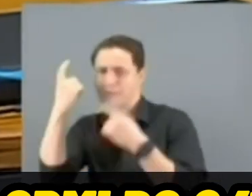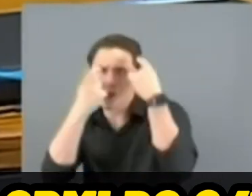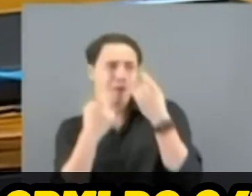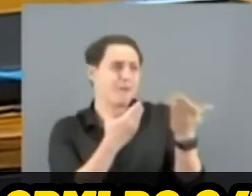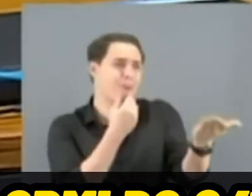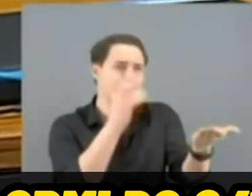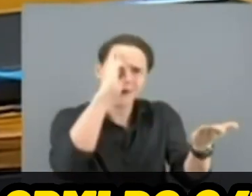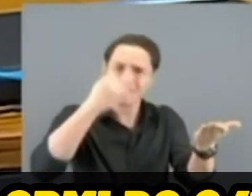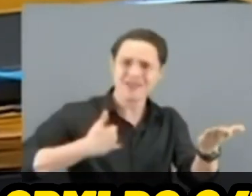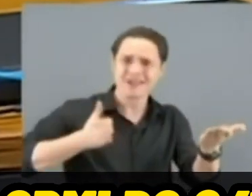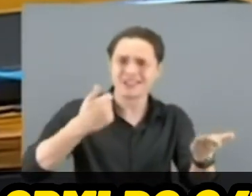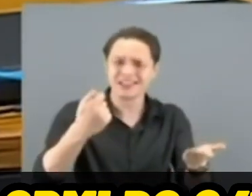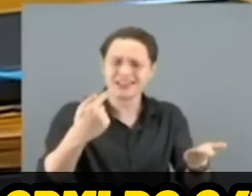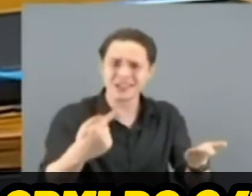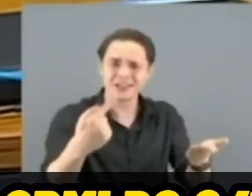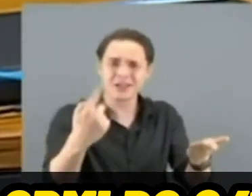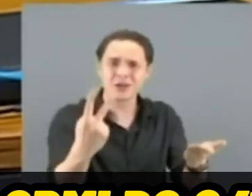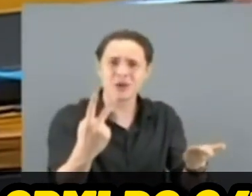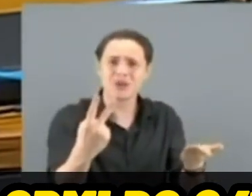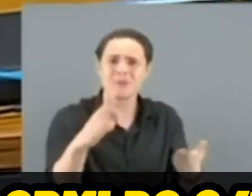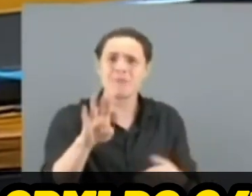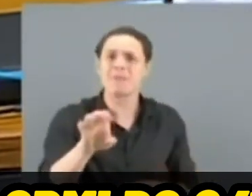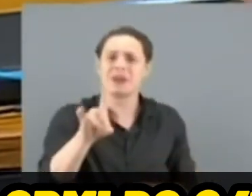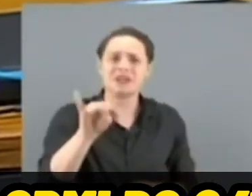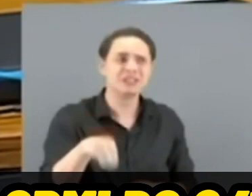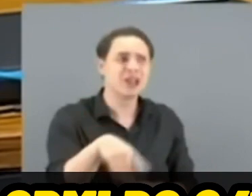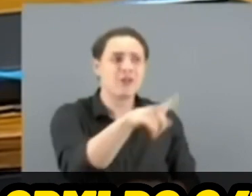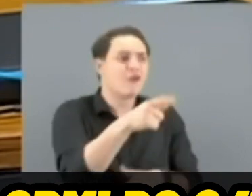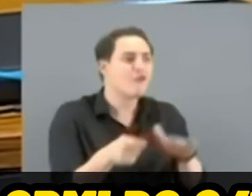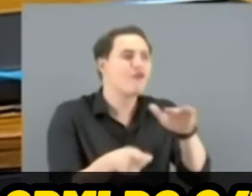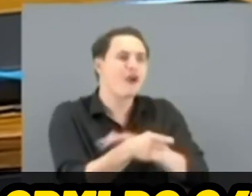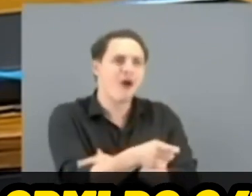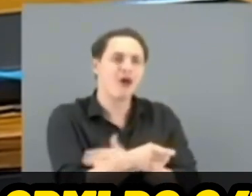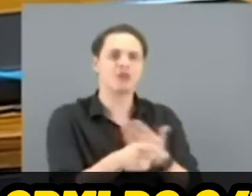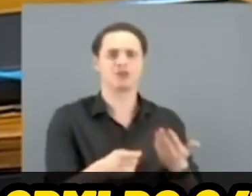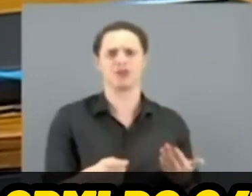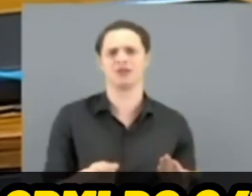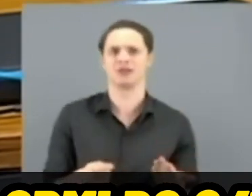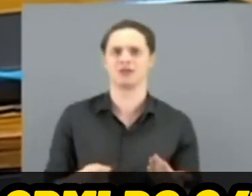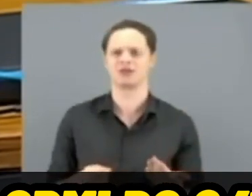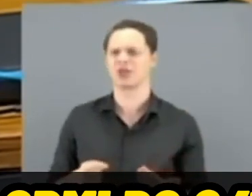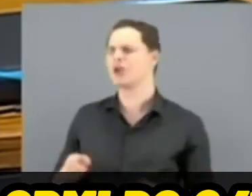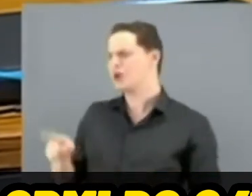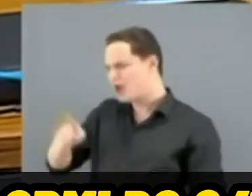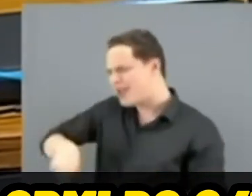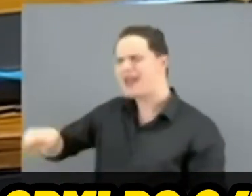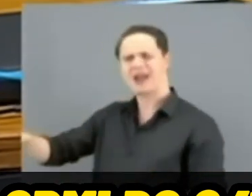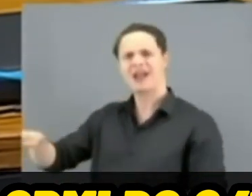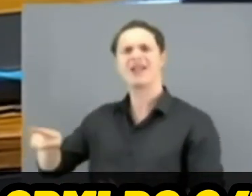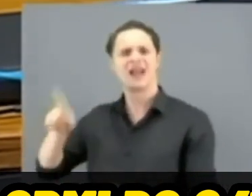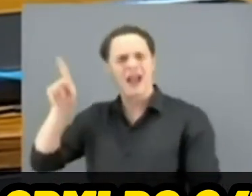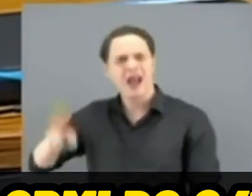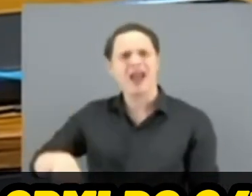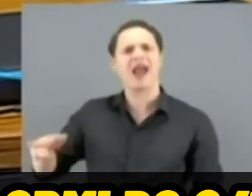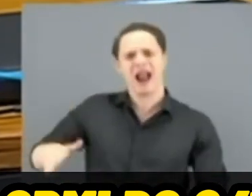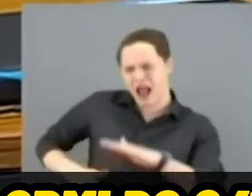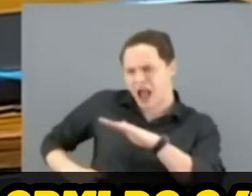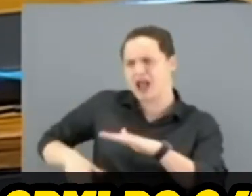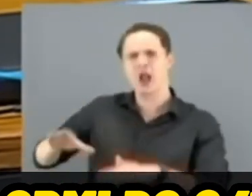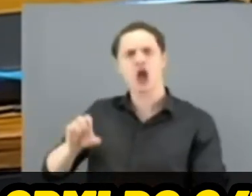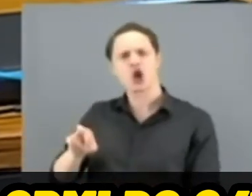aqui, né? Com o Bedim, que foi um financiador de atos terroristas. Canalhas! Canalhas, para mim é um bando de